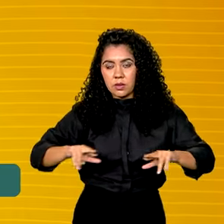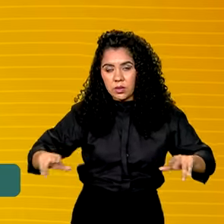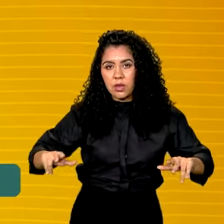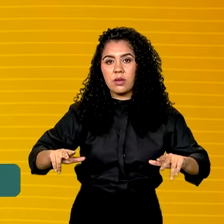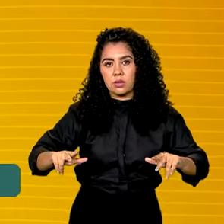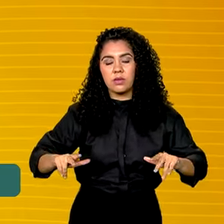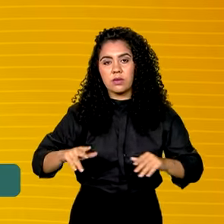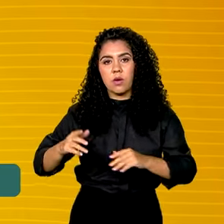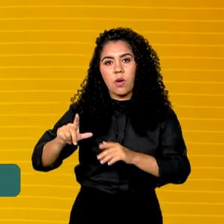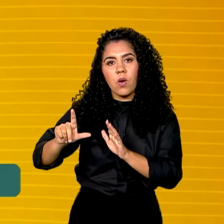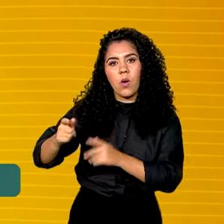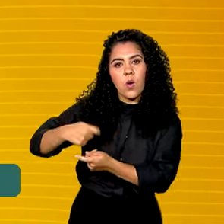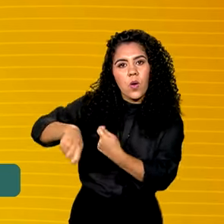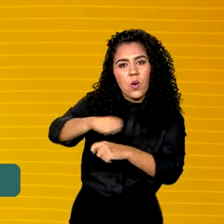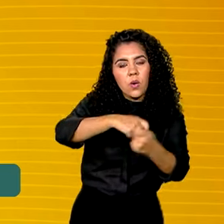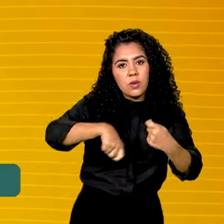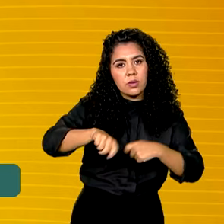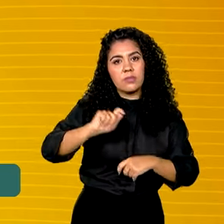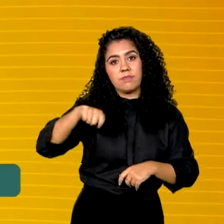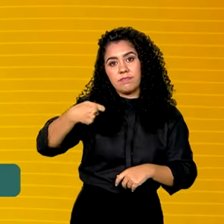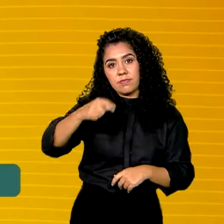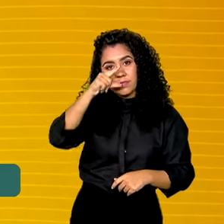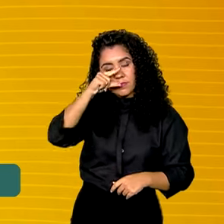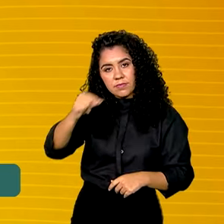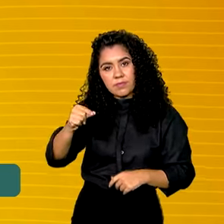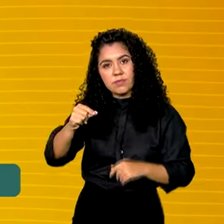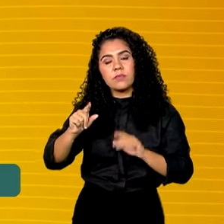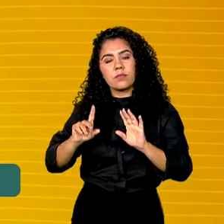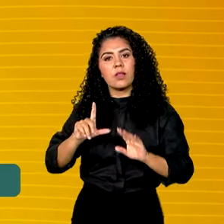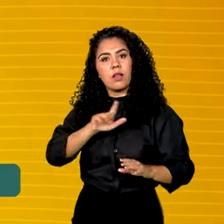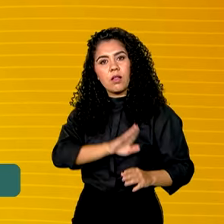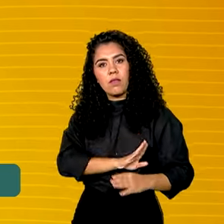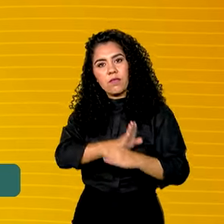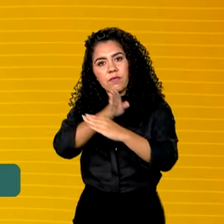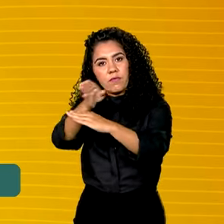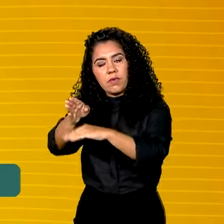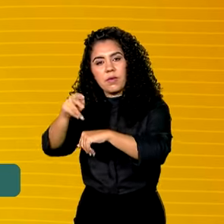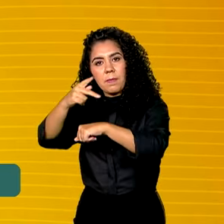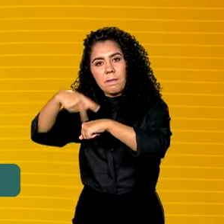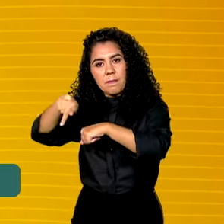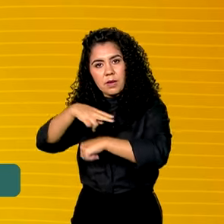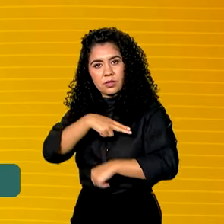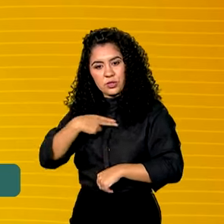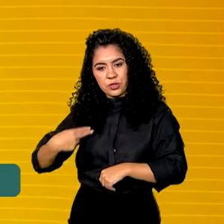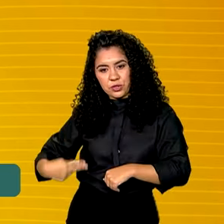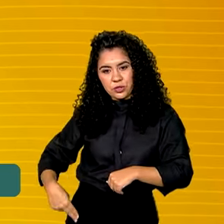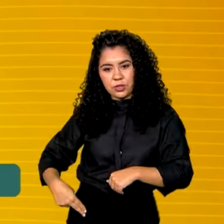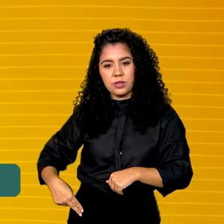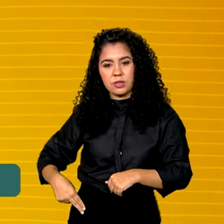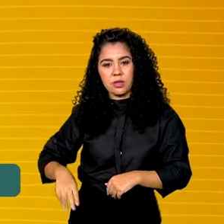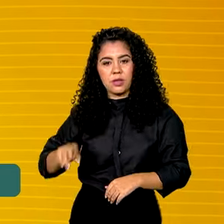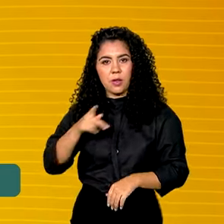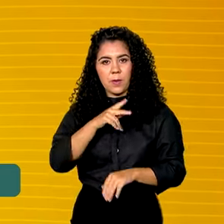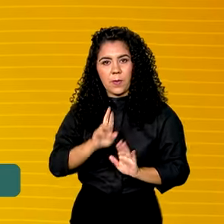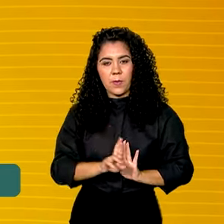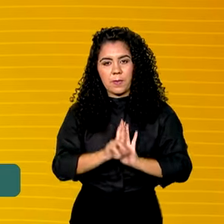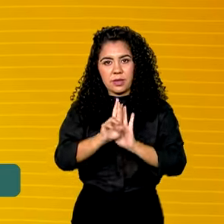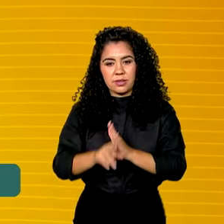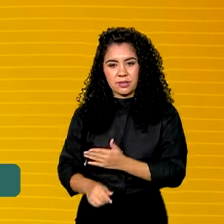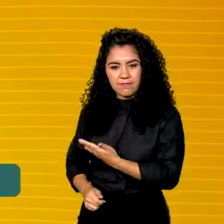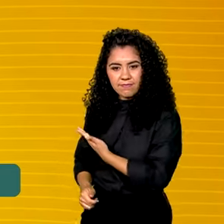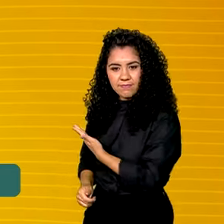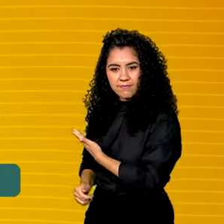almin encerrou a viagem à China com um encontro com o presidente chinês xinping foram